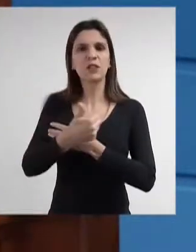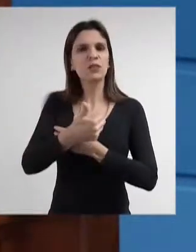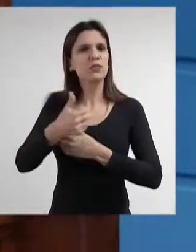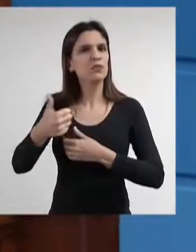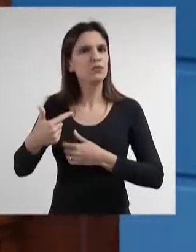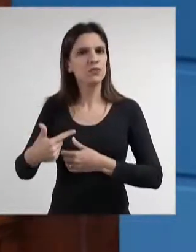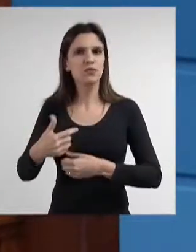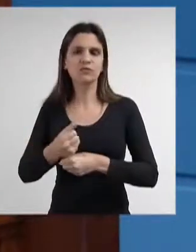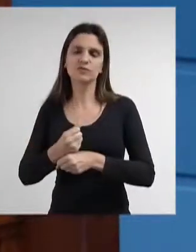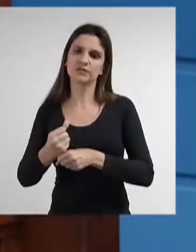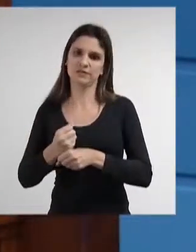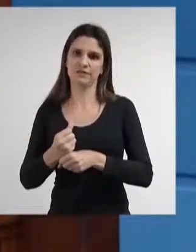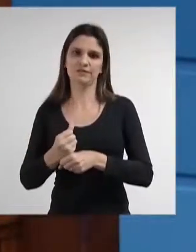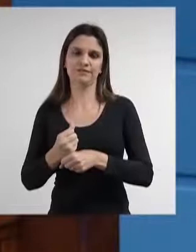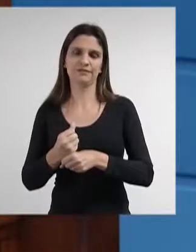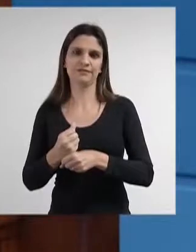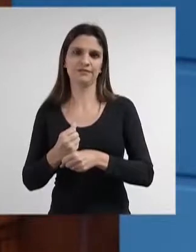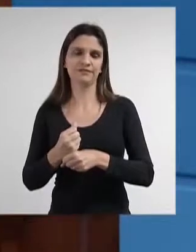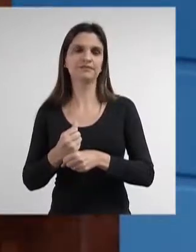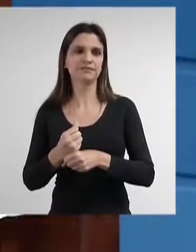Renda.